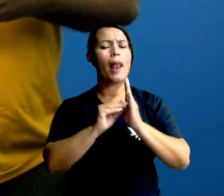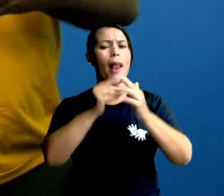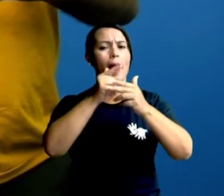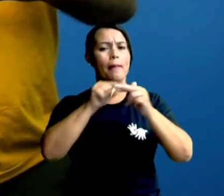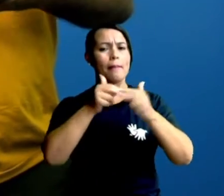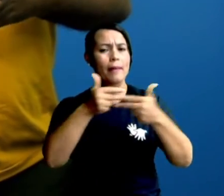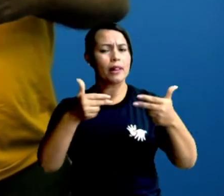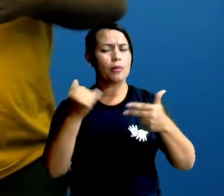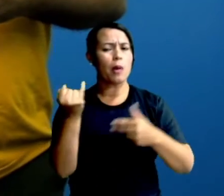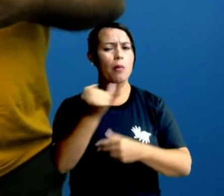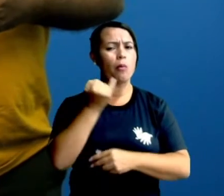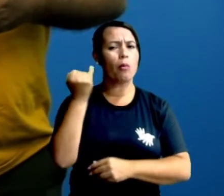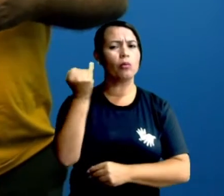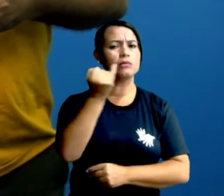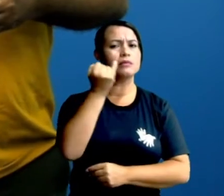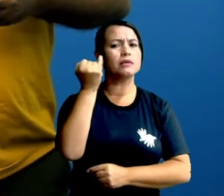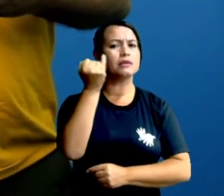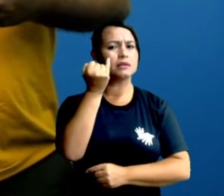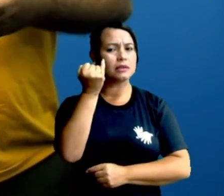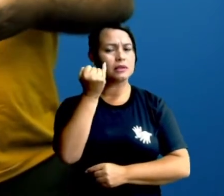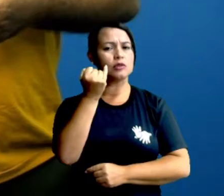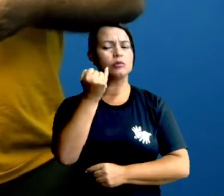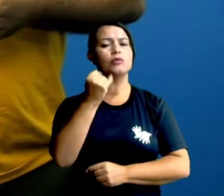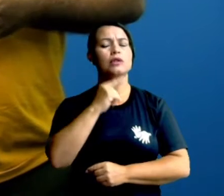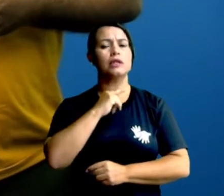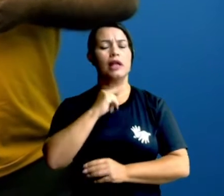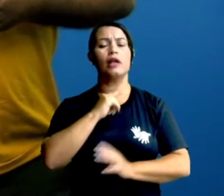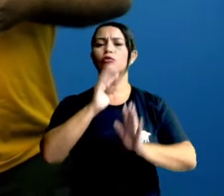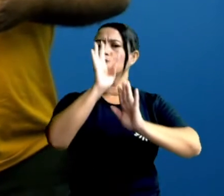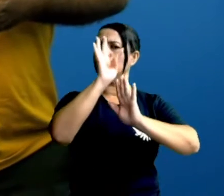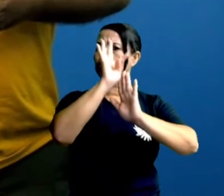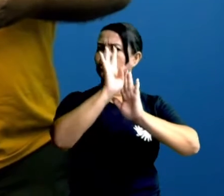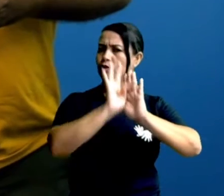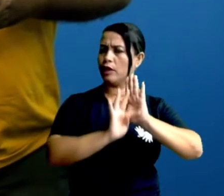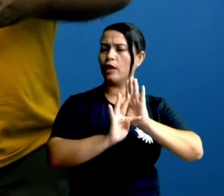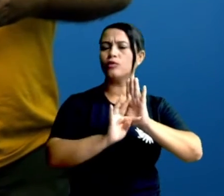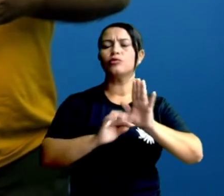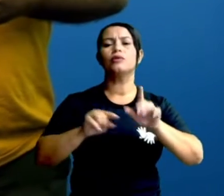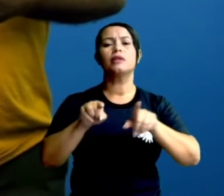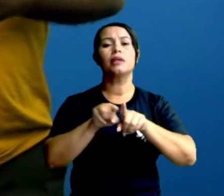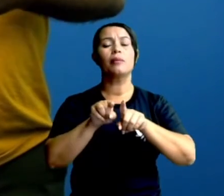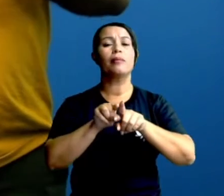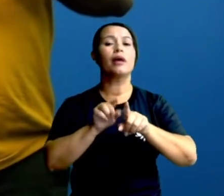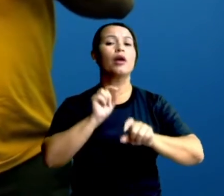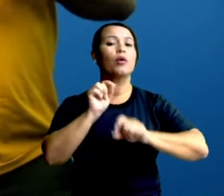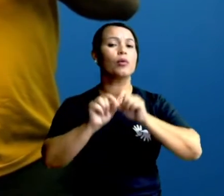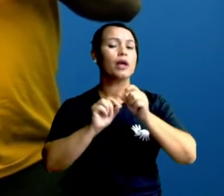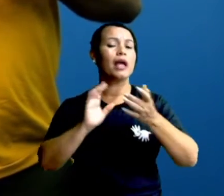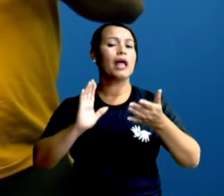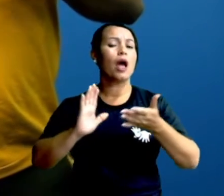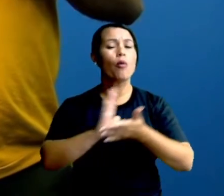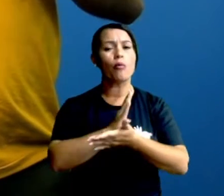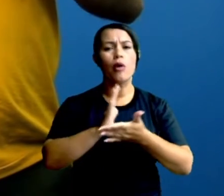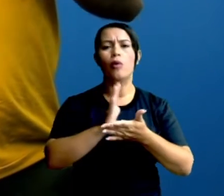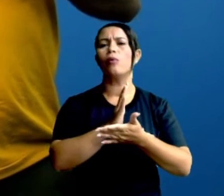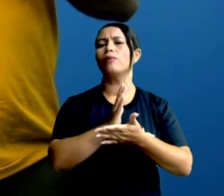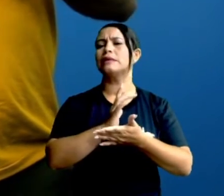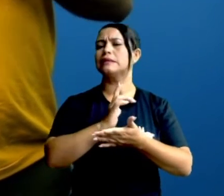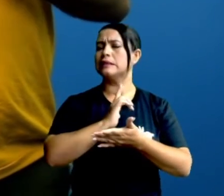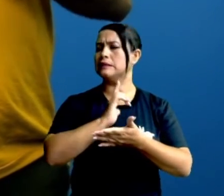aspecto importantíssimo da textualidade, ou seja, é algo que